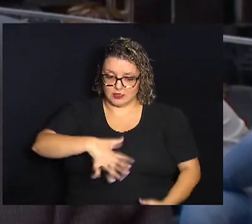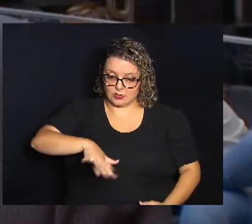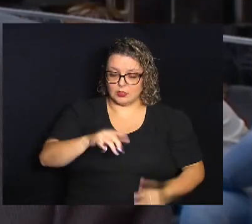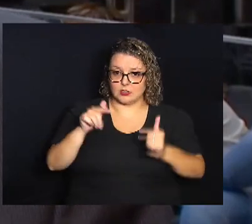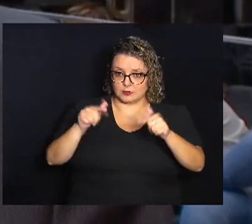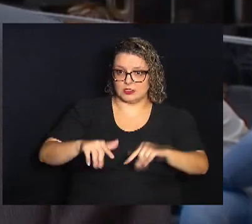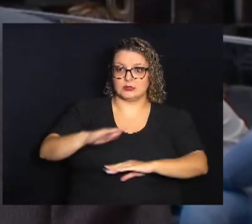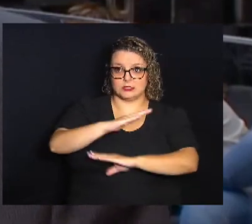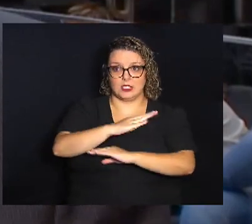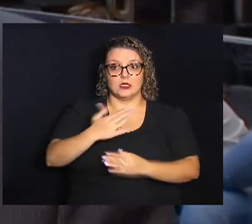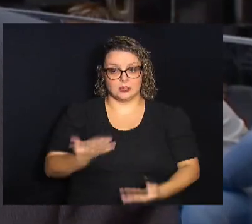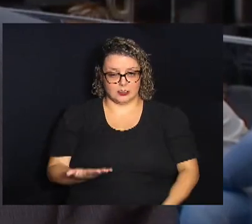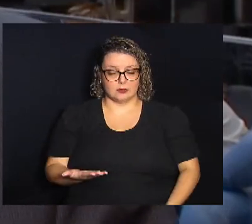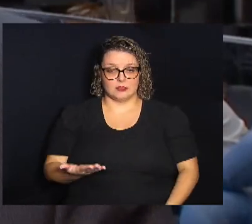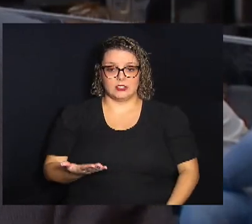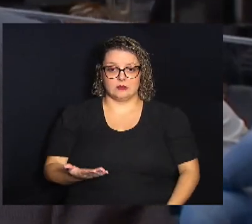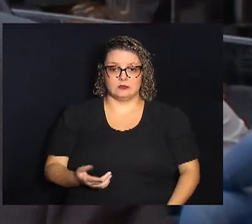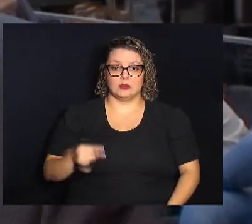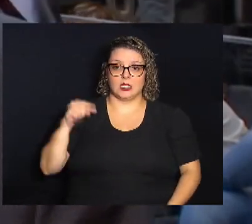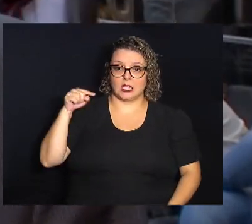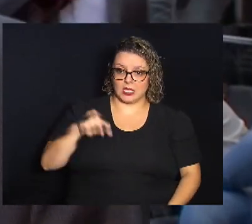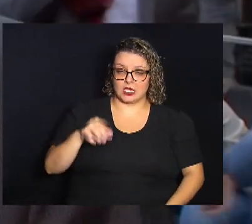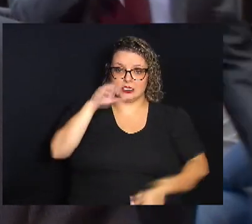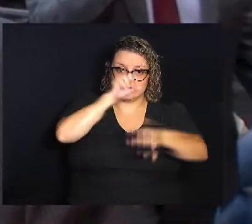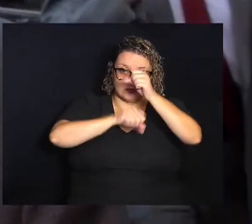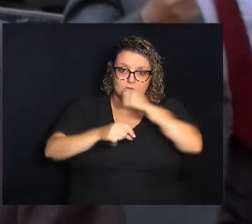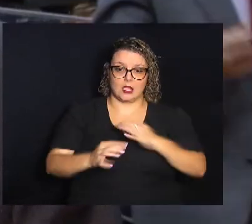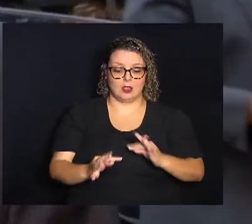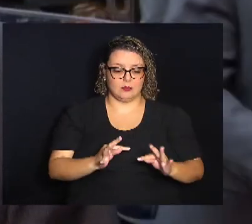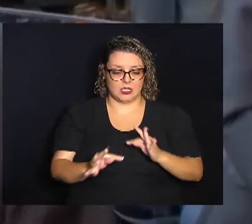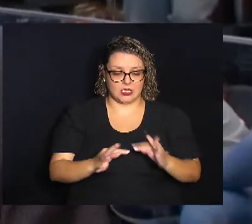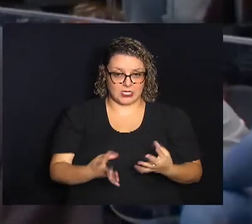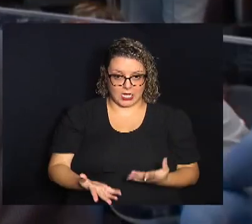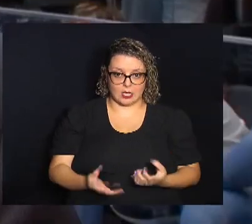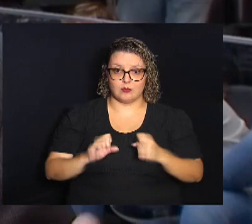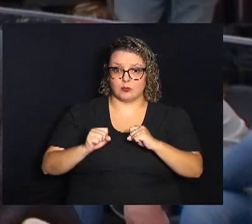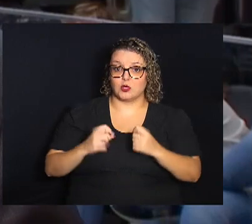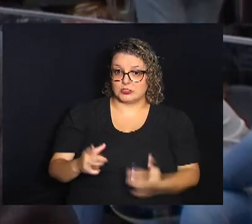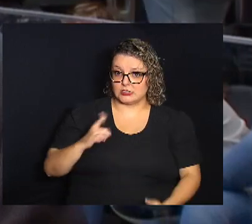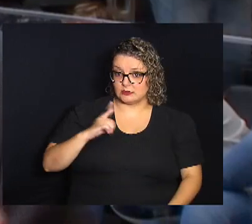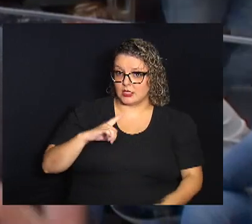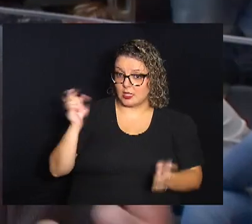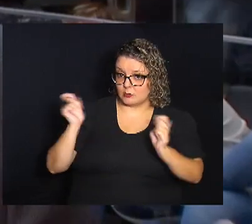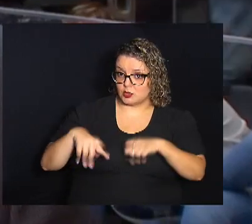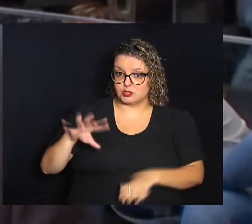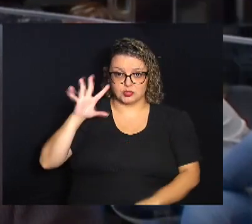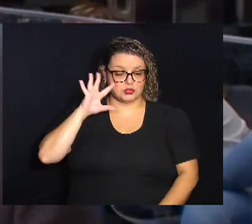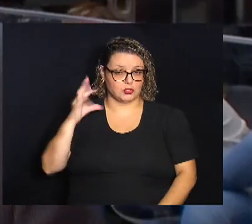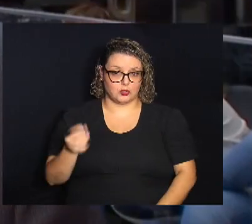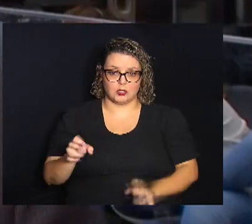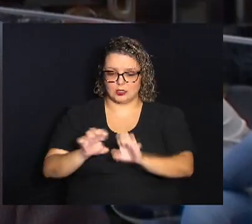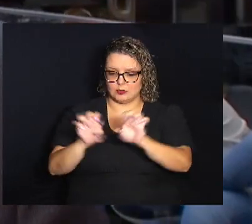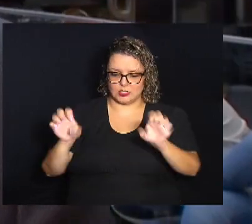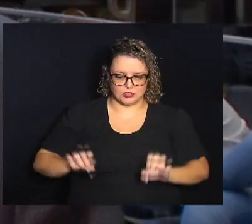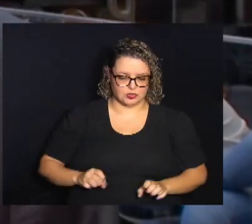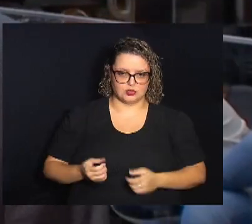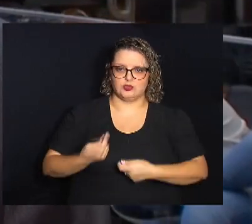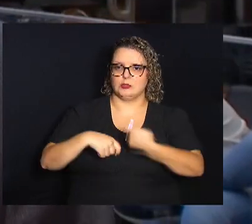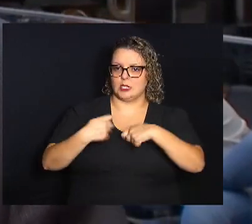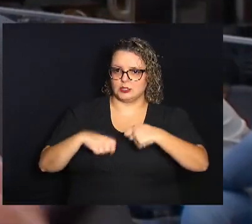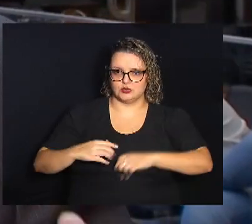da Câmara. Esse aprendizado técnico, ele podendo ter a possibilidade de conhecer a estrutura administrativa da